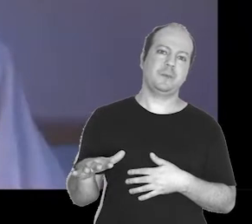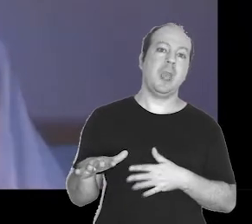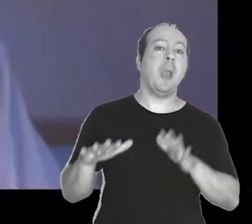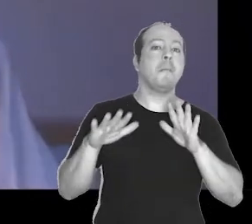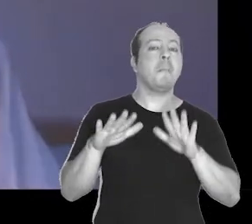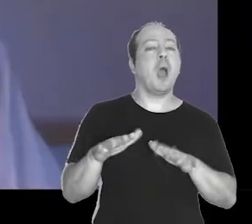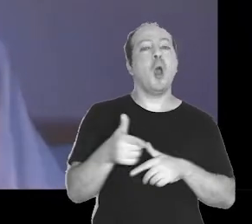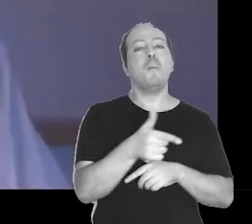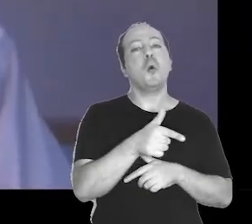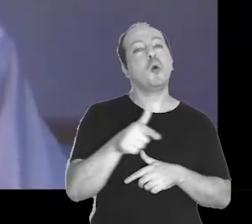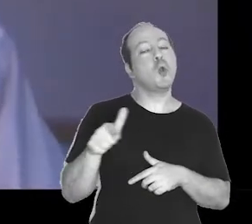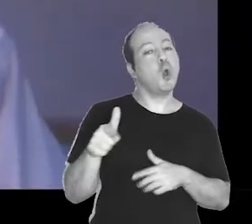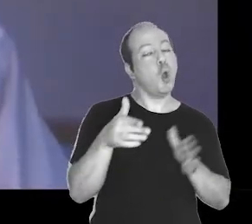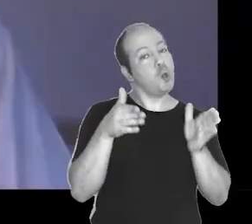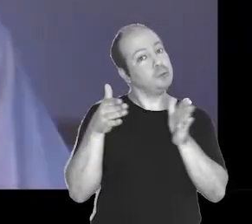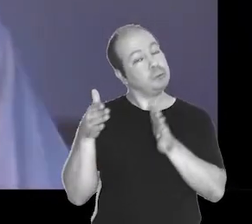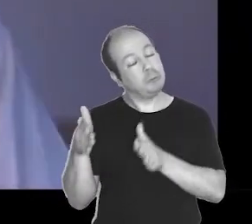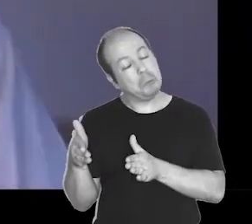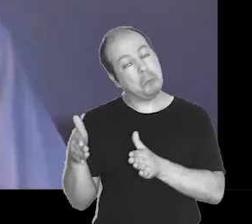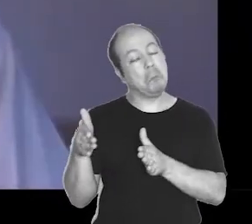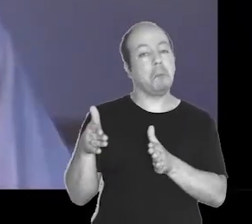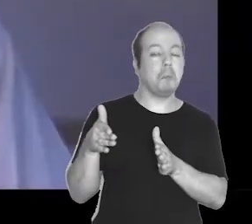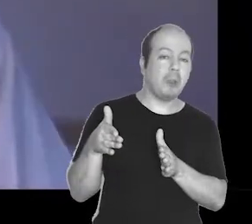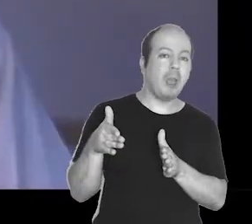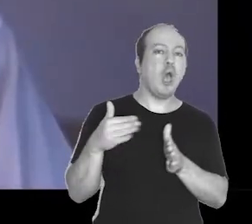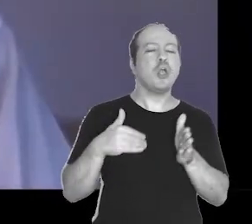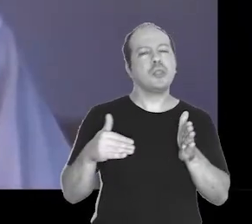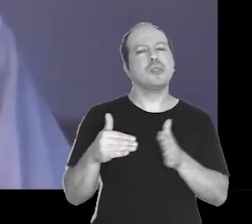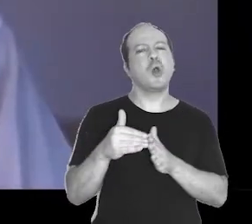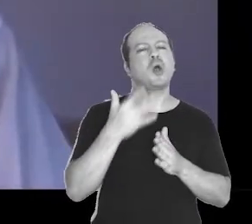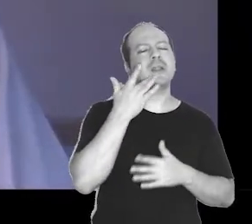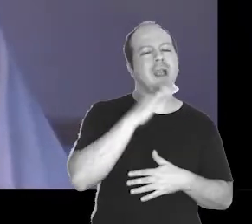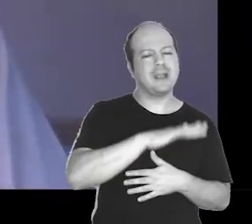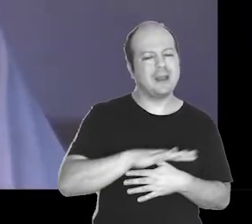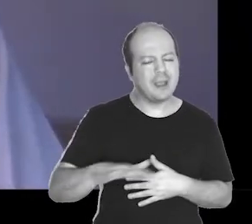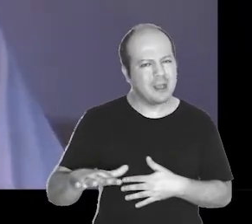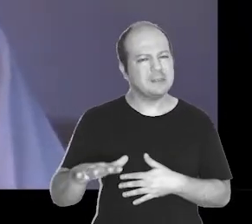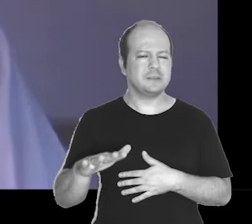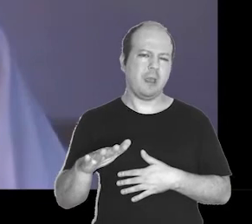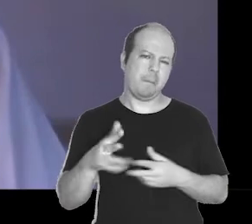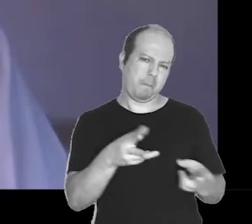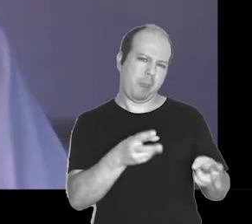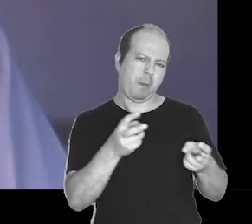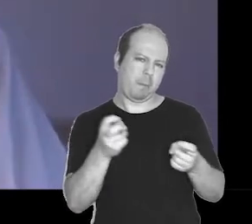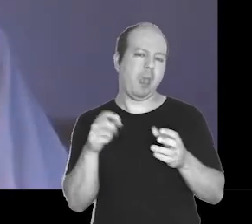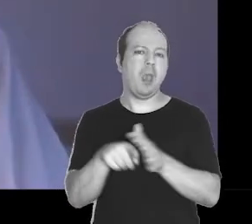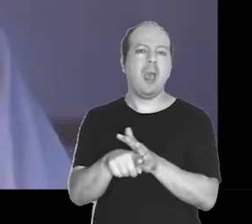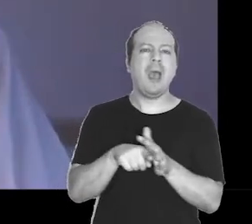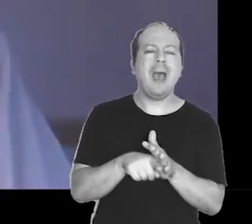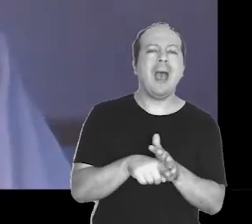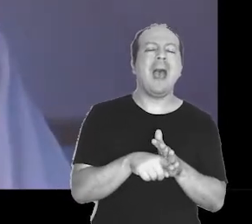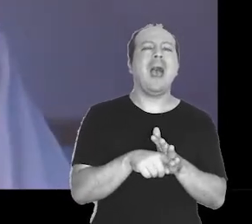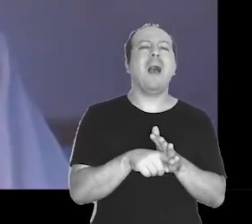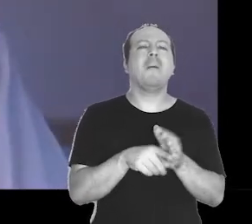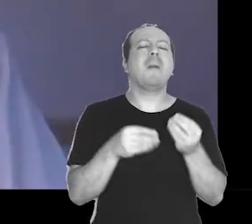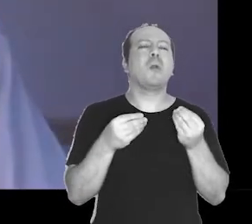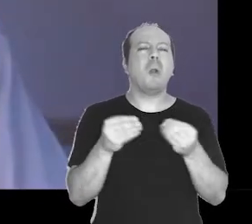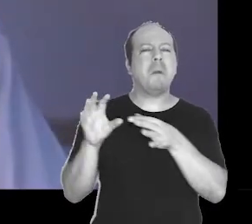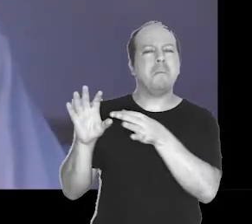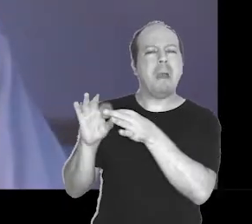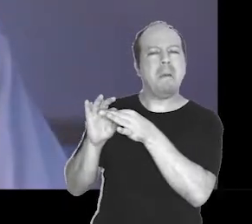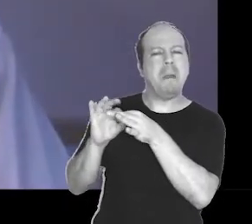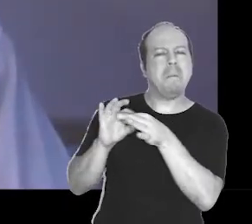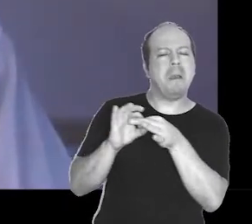outro lado, bom, por outro lado, toda criança empreende essa investigação. Mas como amarrar todos esses